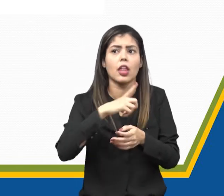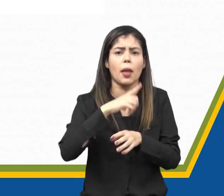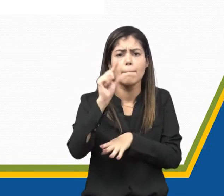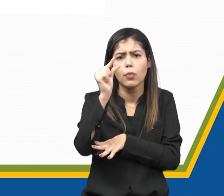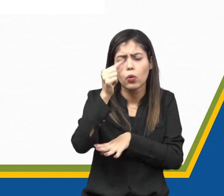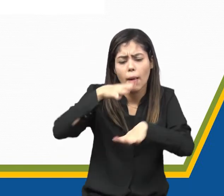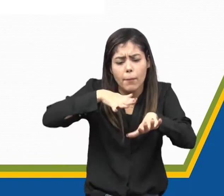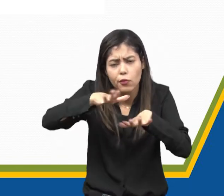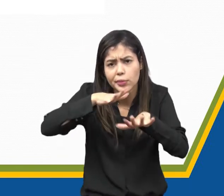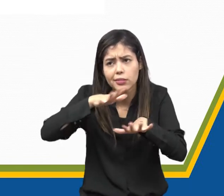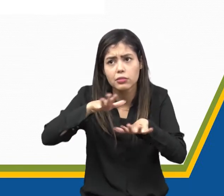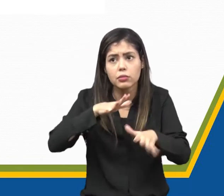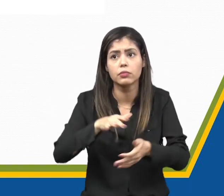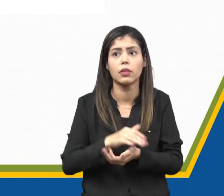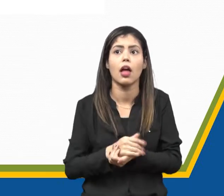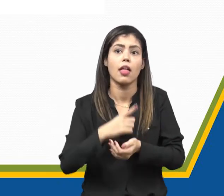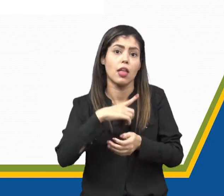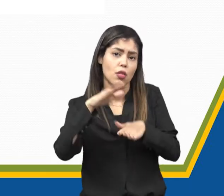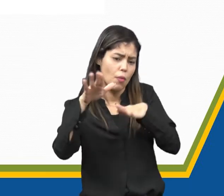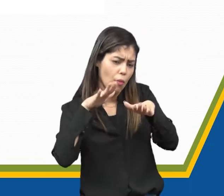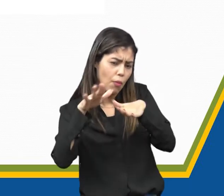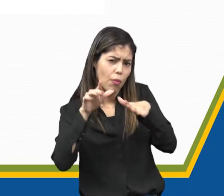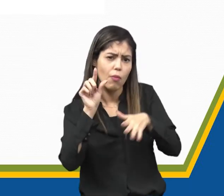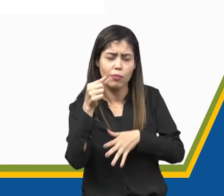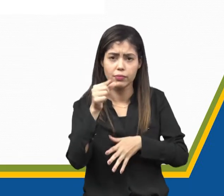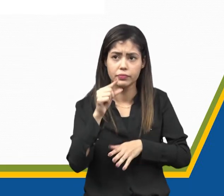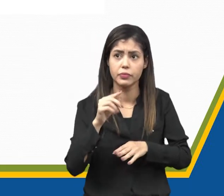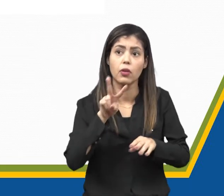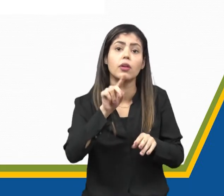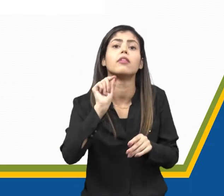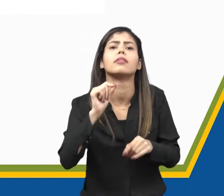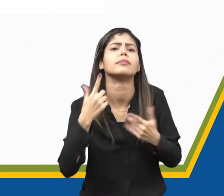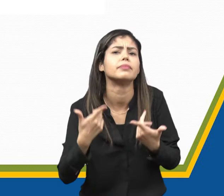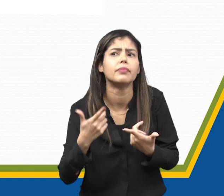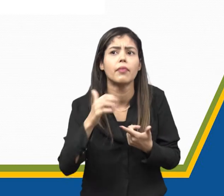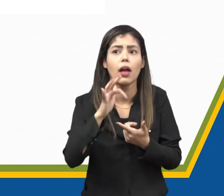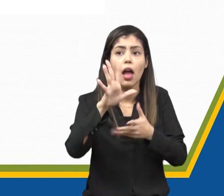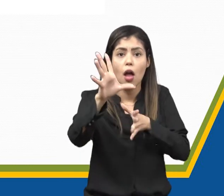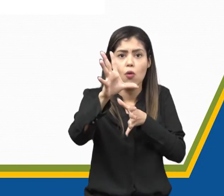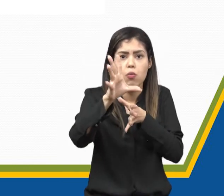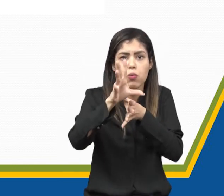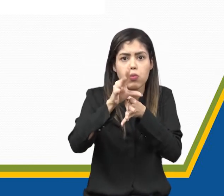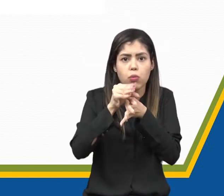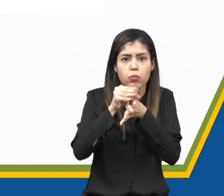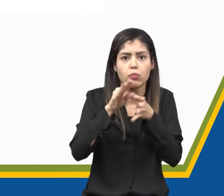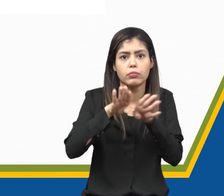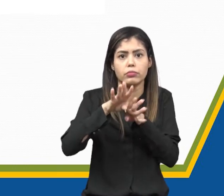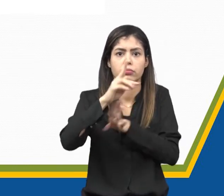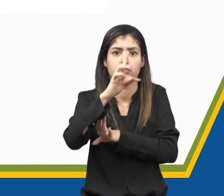pouca movimentação. Tendo pouca movimentação, o que vai acontecer? Atrofia muscular,